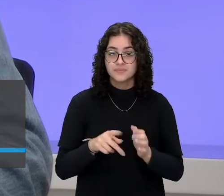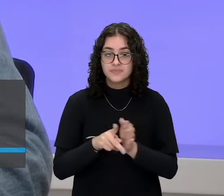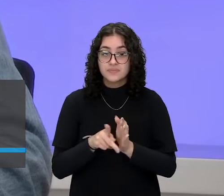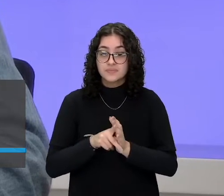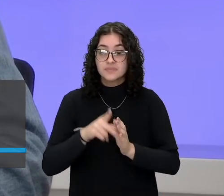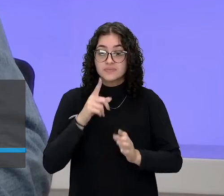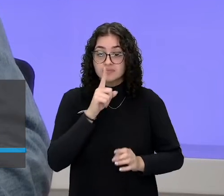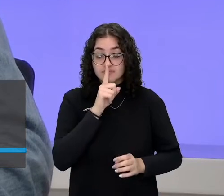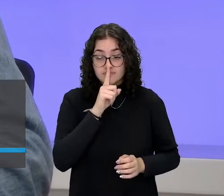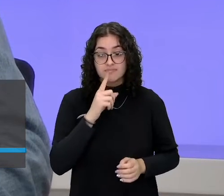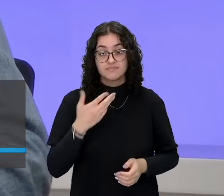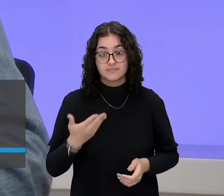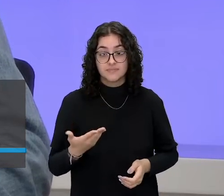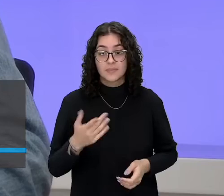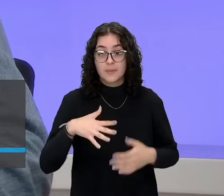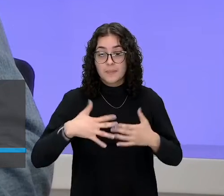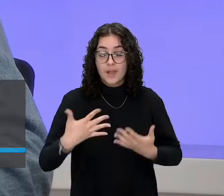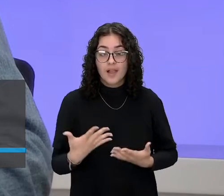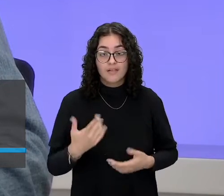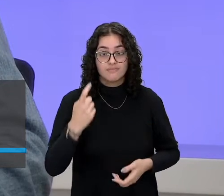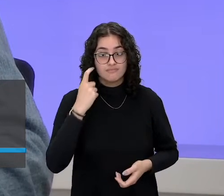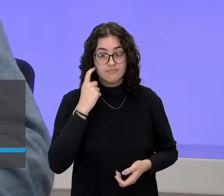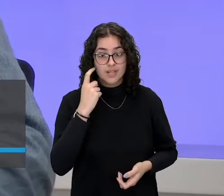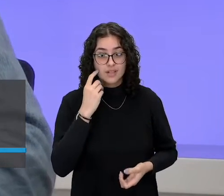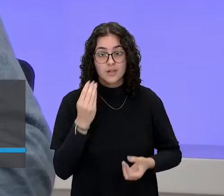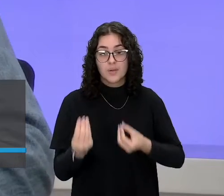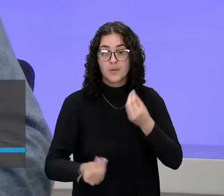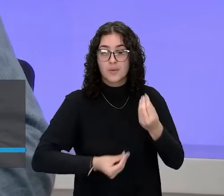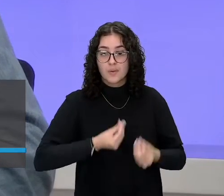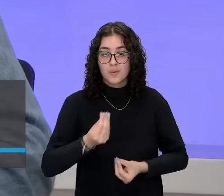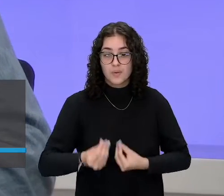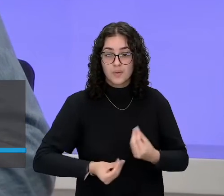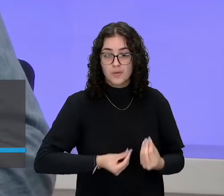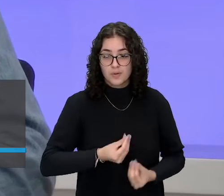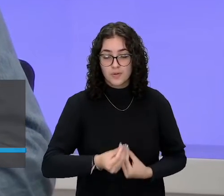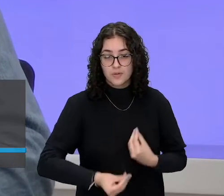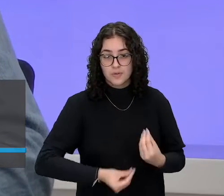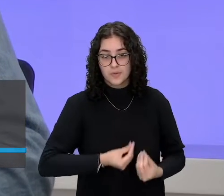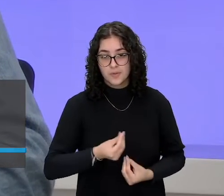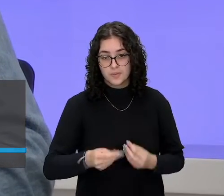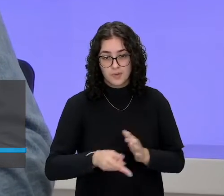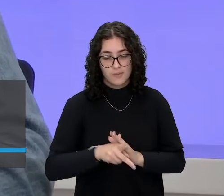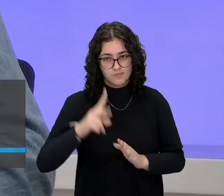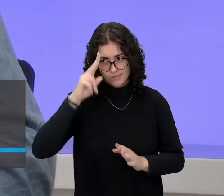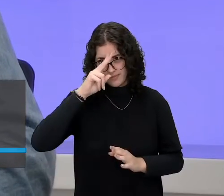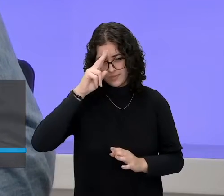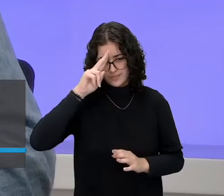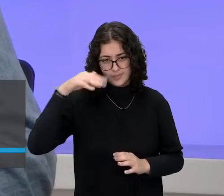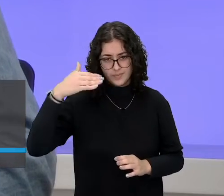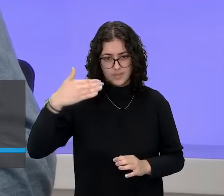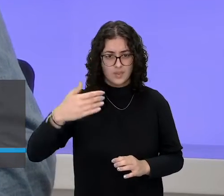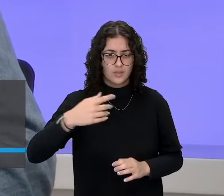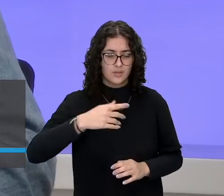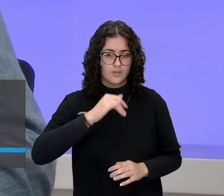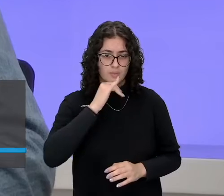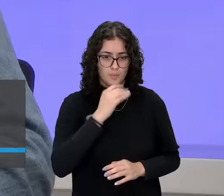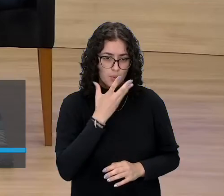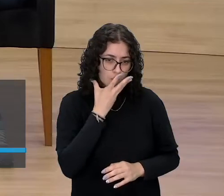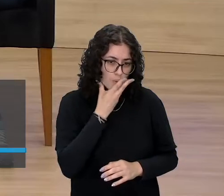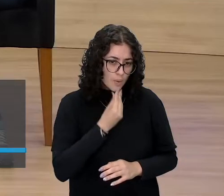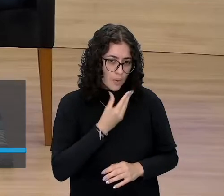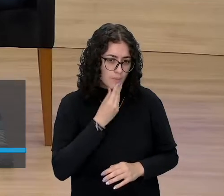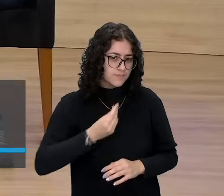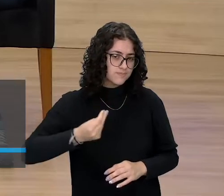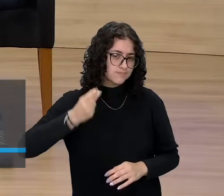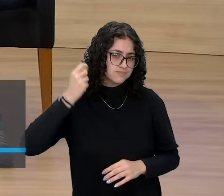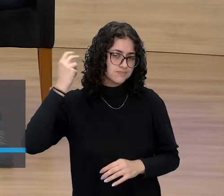coisa assim. Mas se a gente pensar aí no questões históricas, o homem, quando a gente fala assim, na pré-história,